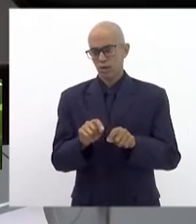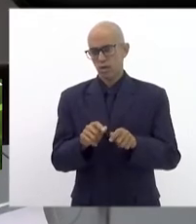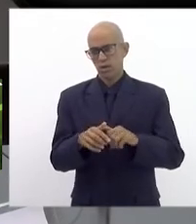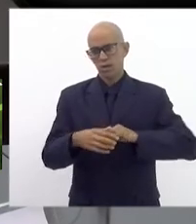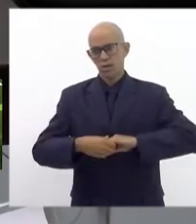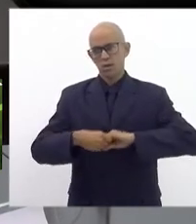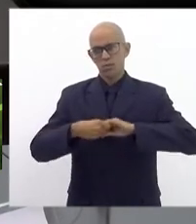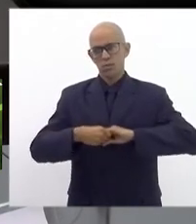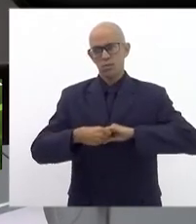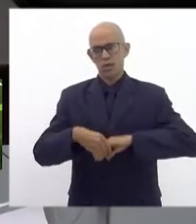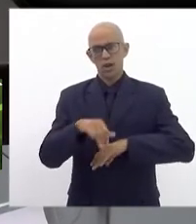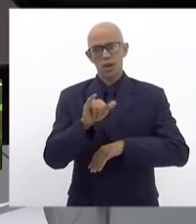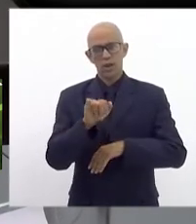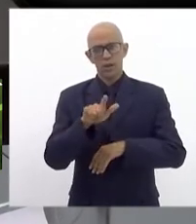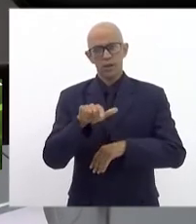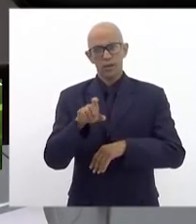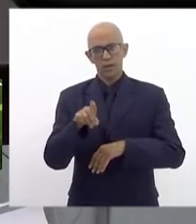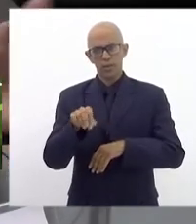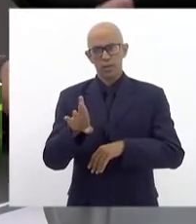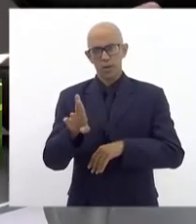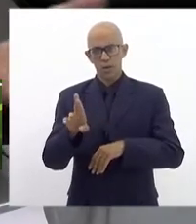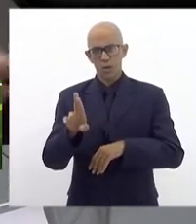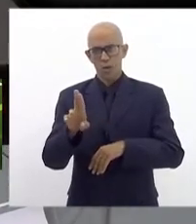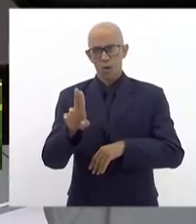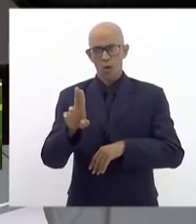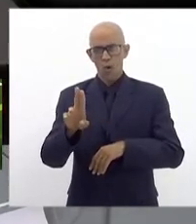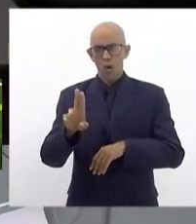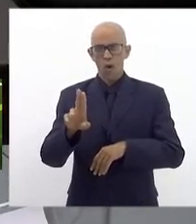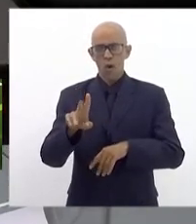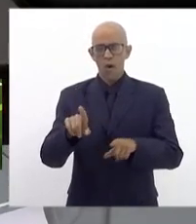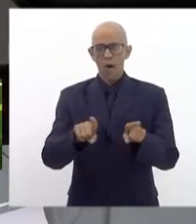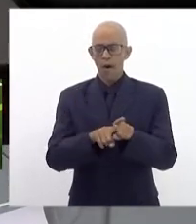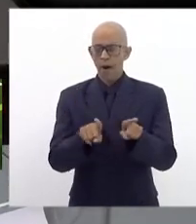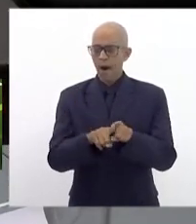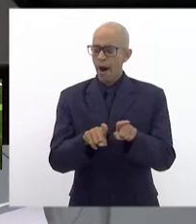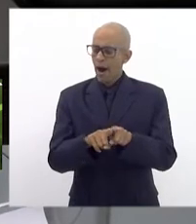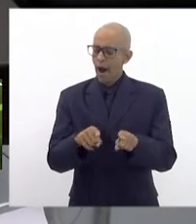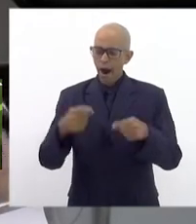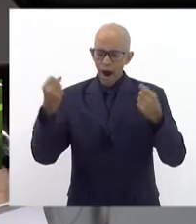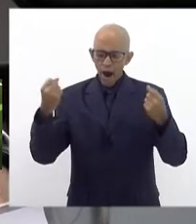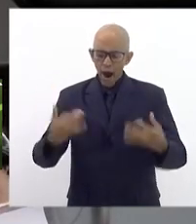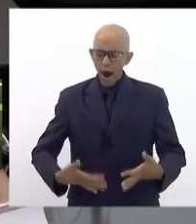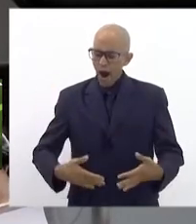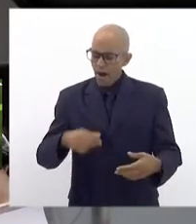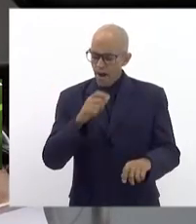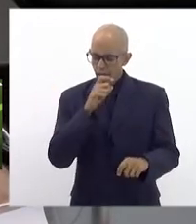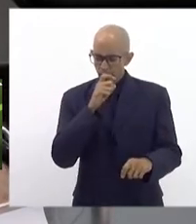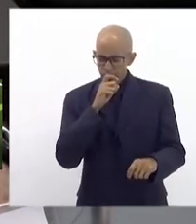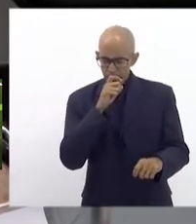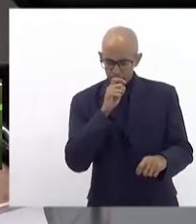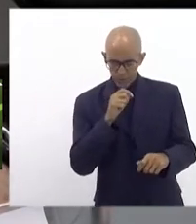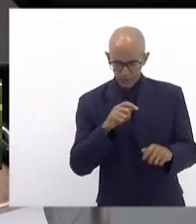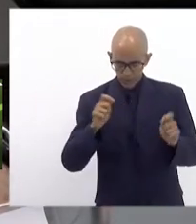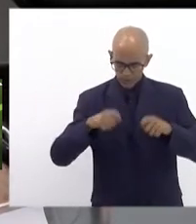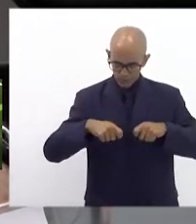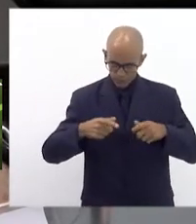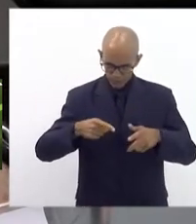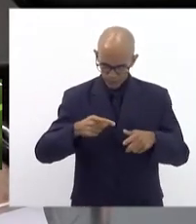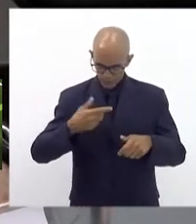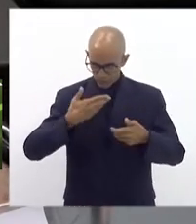cumprimentar o Ildeu por suas palavras e até por trazer essa perspectiva de aumentarmos o número de representantes